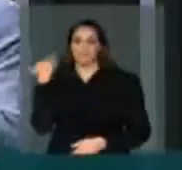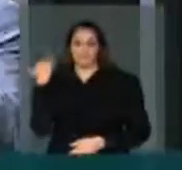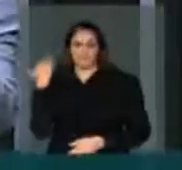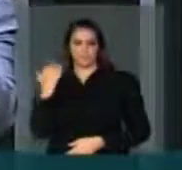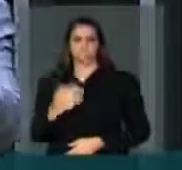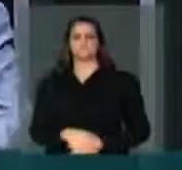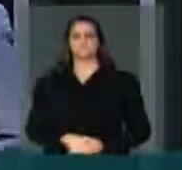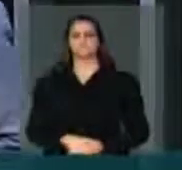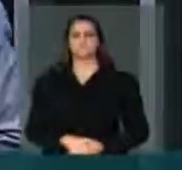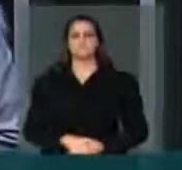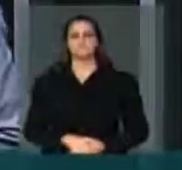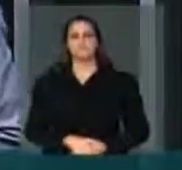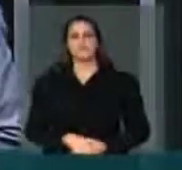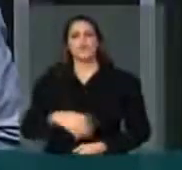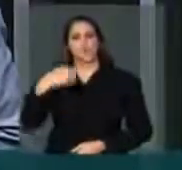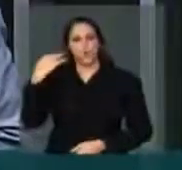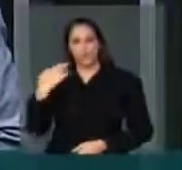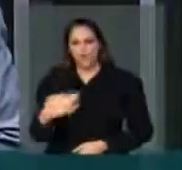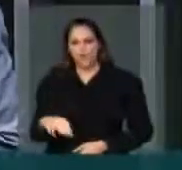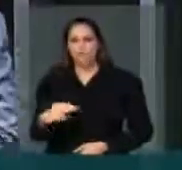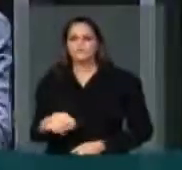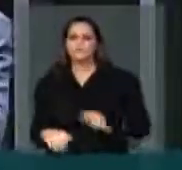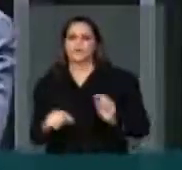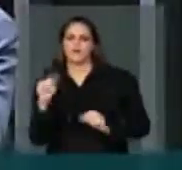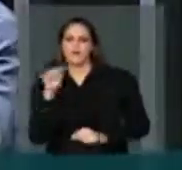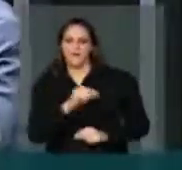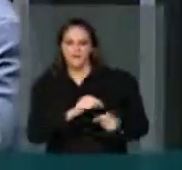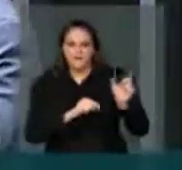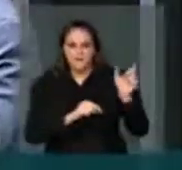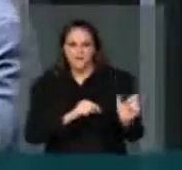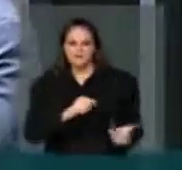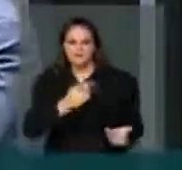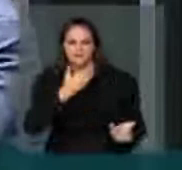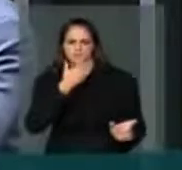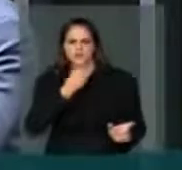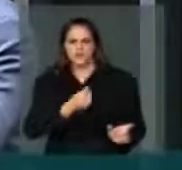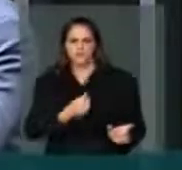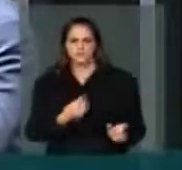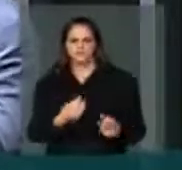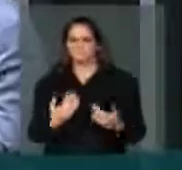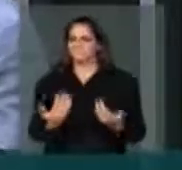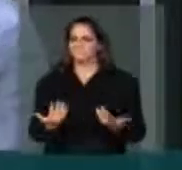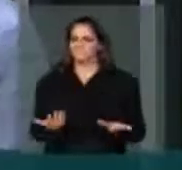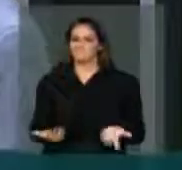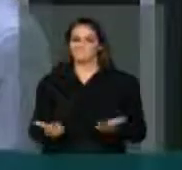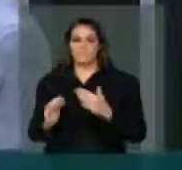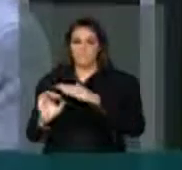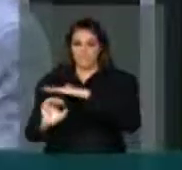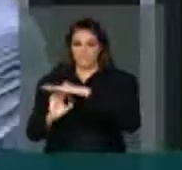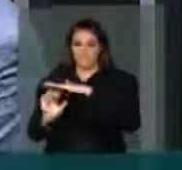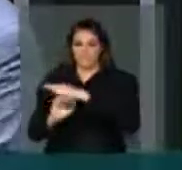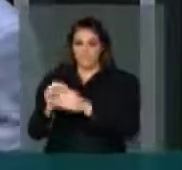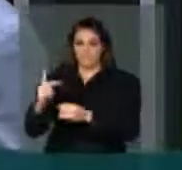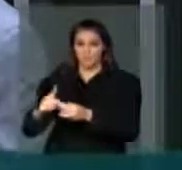dele foi confirmado, a Petrobras perdeu